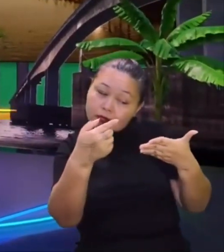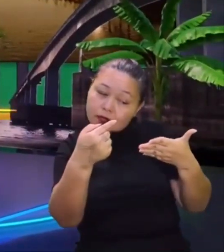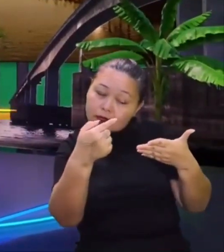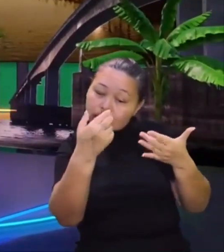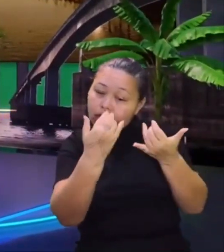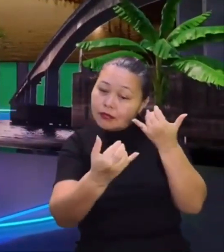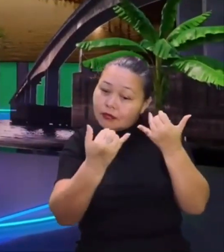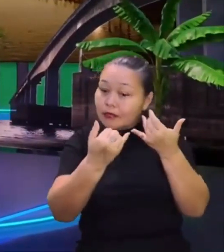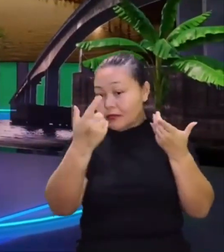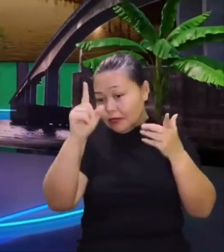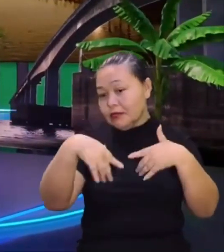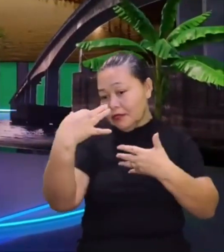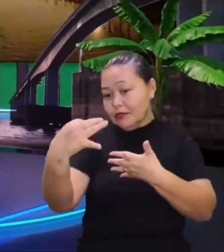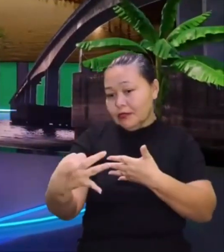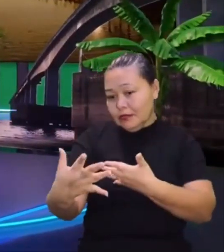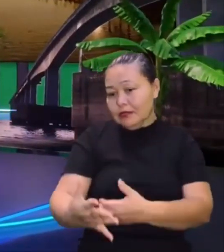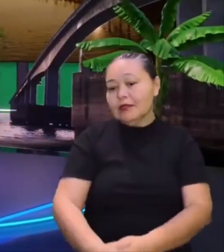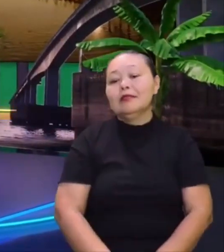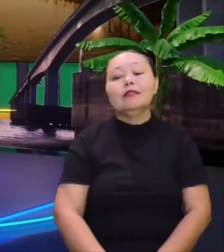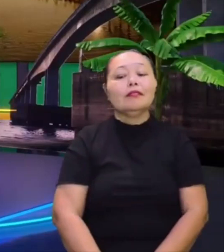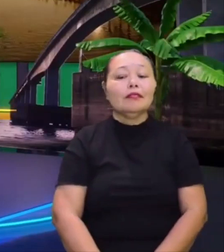estar correta. Muito bem. Vamos lá no quadro.